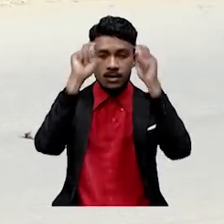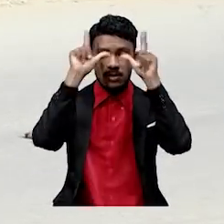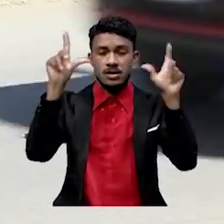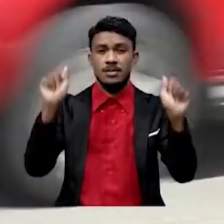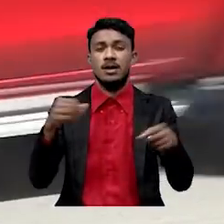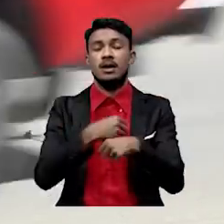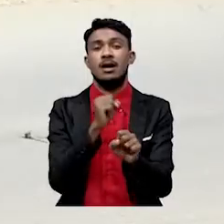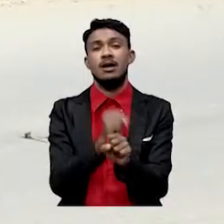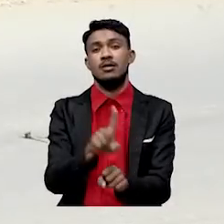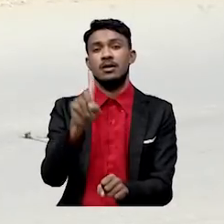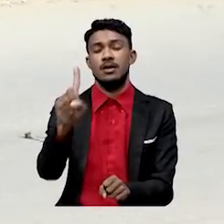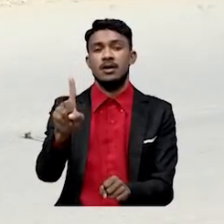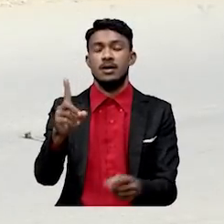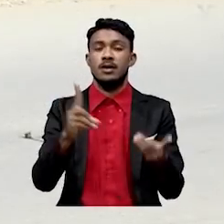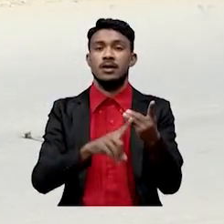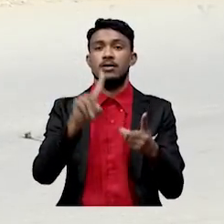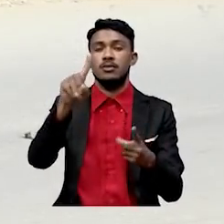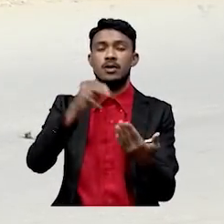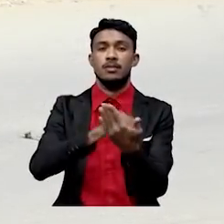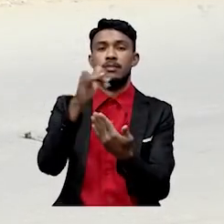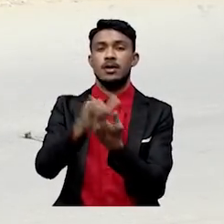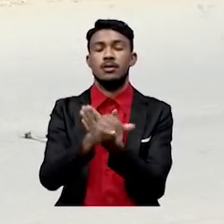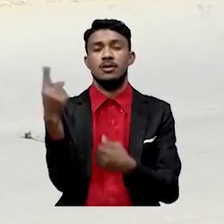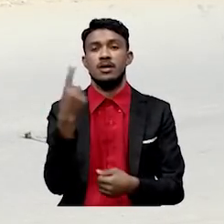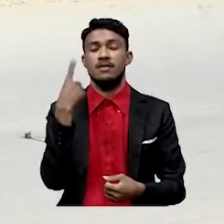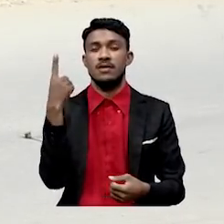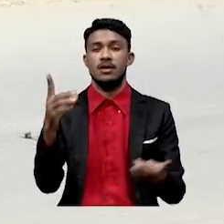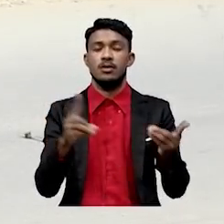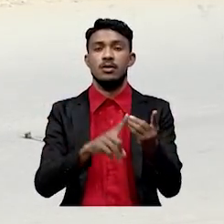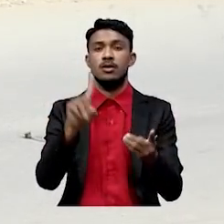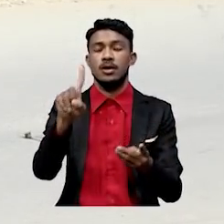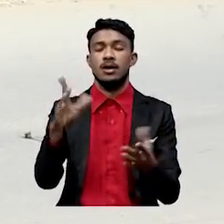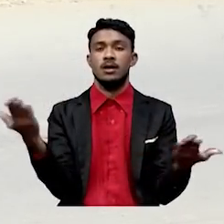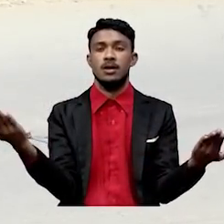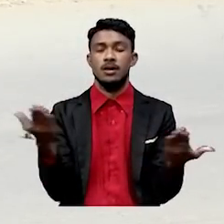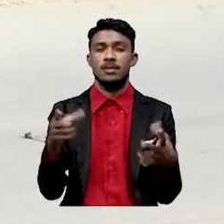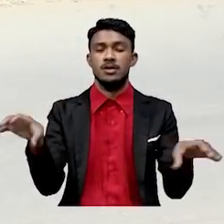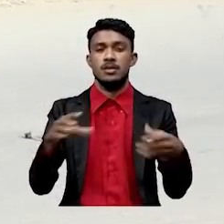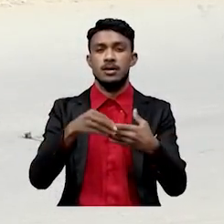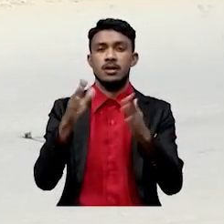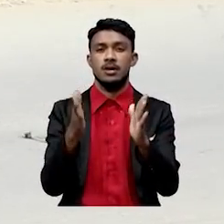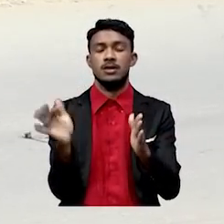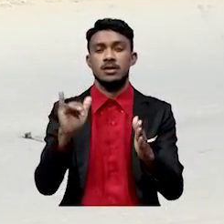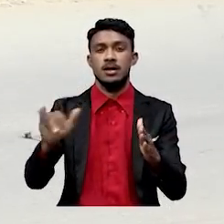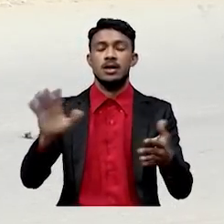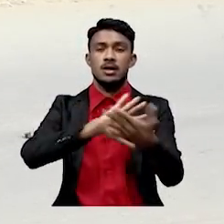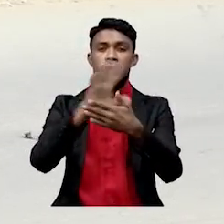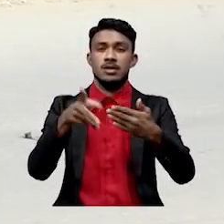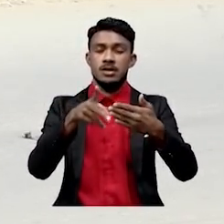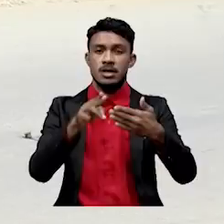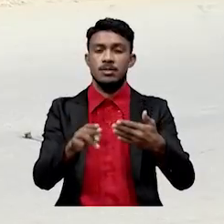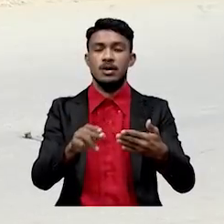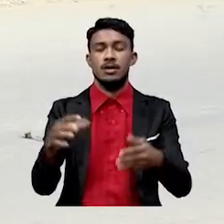idane, dia unde mayu sena fating lorong idane be patrau no lider sira selebra ho sampanya no